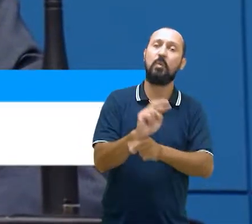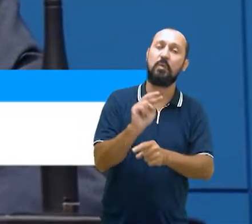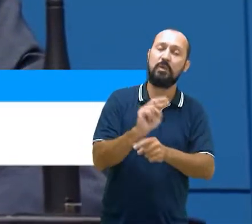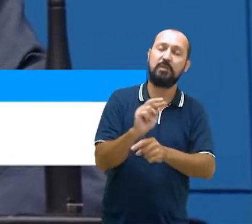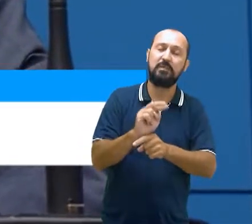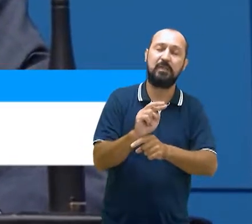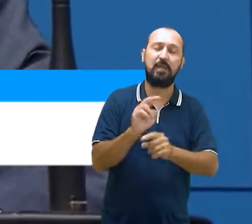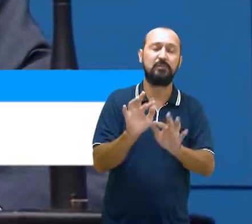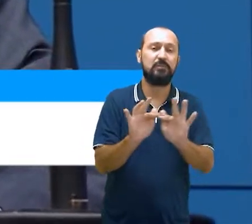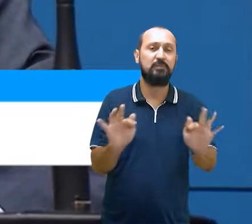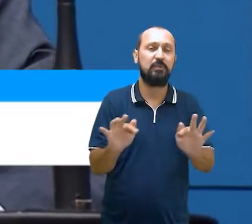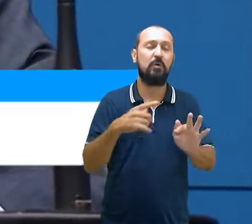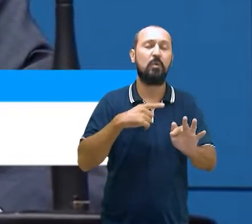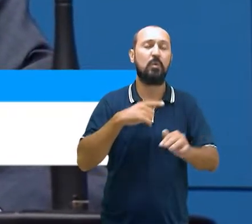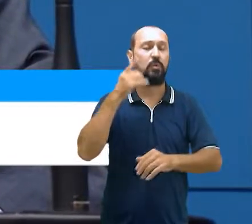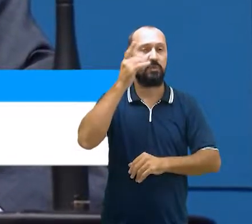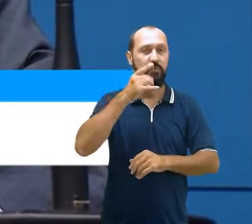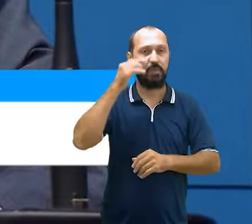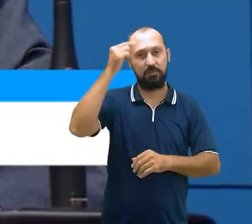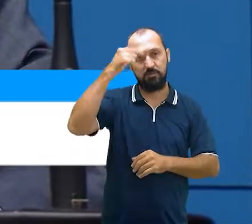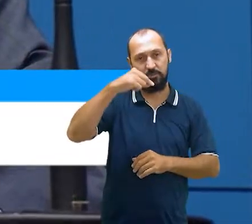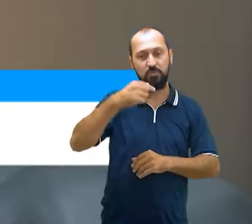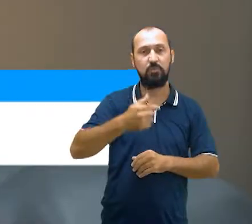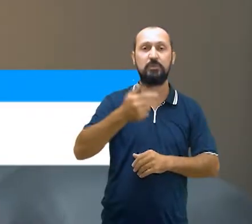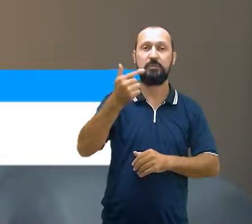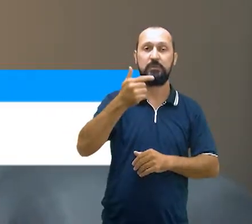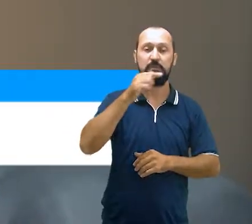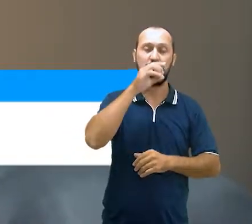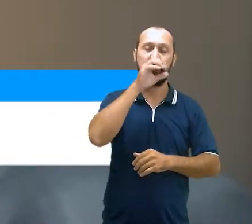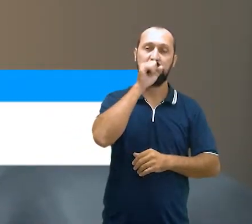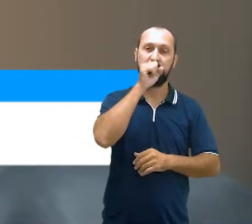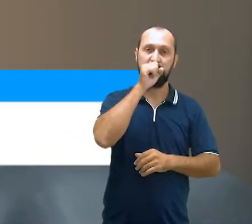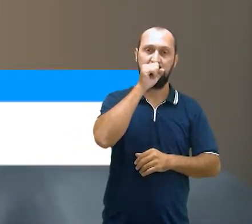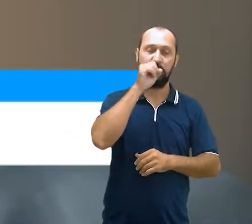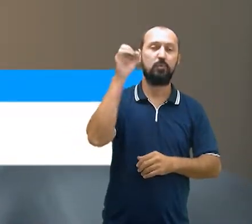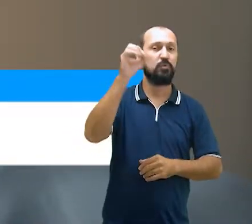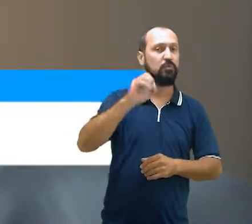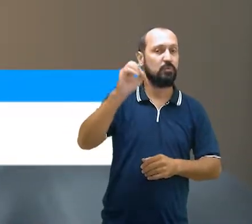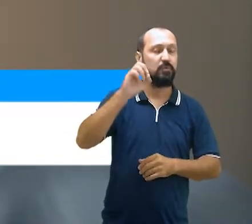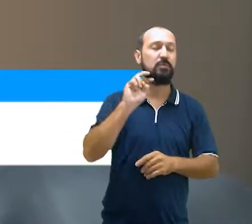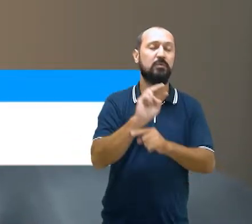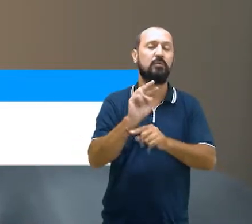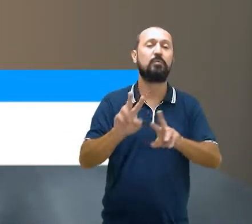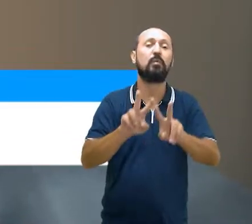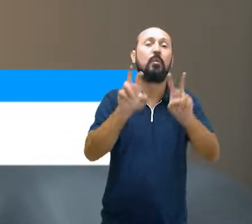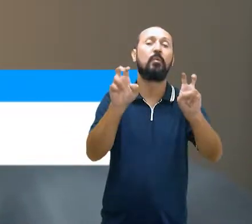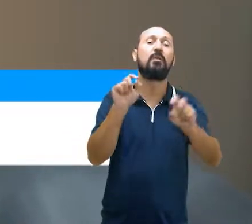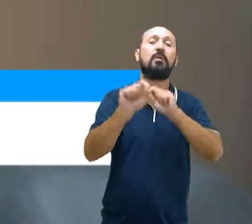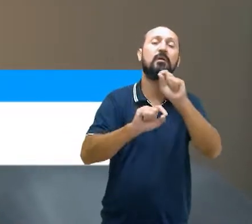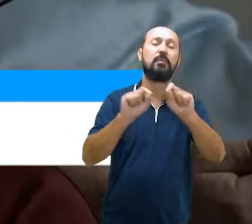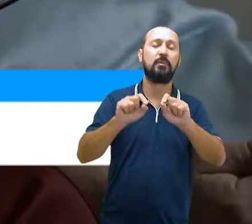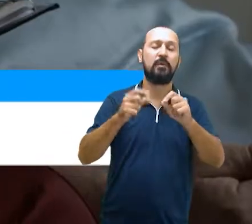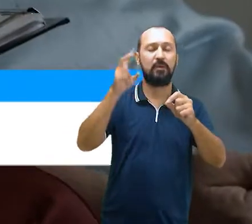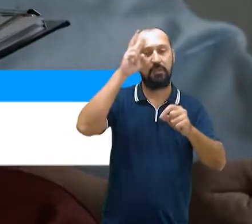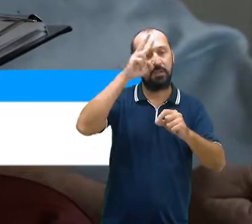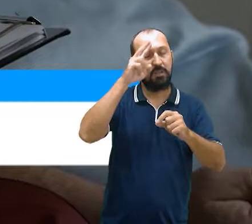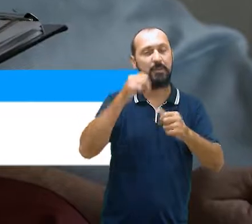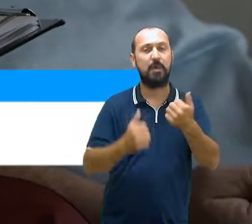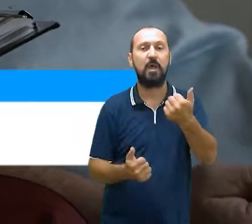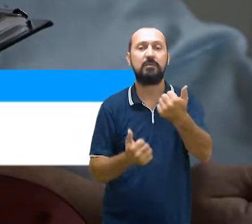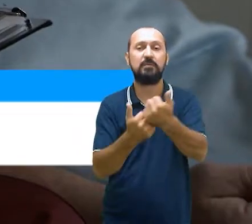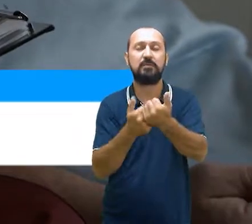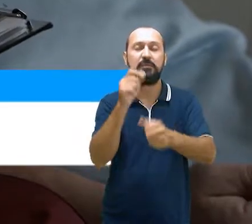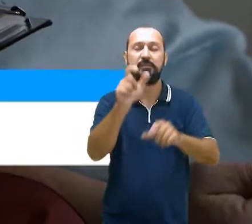aos cuidados paliativos, o deputado Zé Teixeira propôs que o segundo sábado de outubro seja dedicado a tratar sobre o tema, que diz